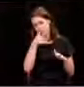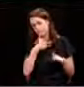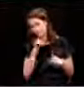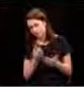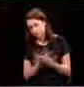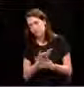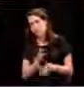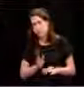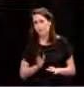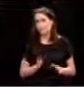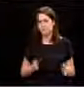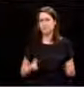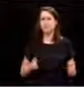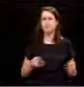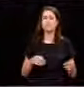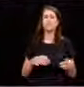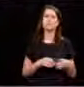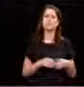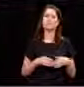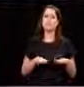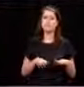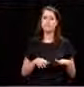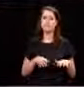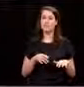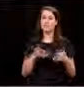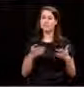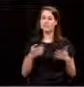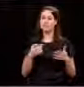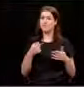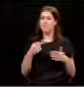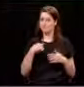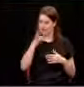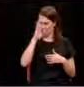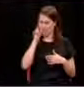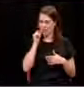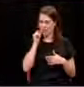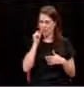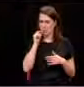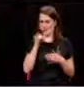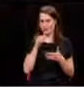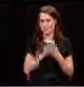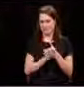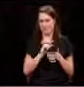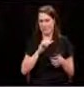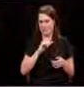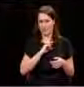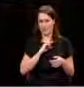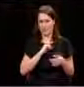faleceu. Mas pronto, em nome dele, eu lembrei-me de